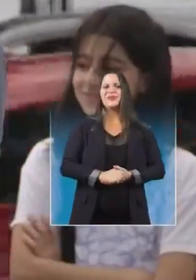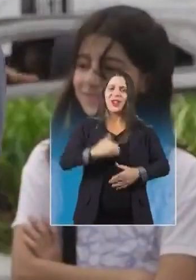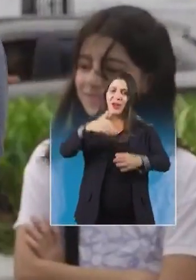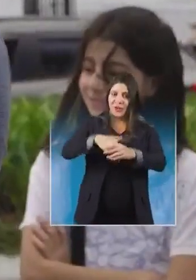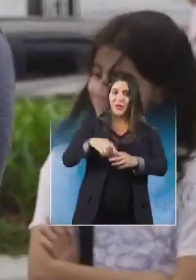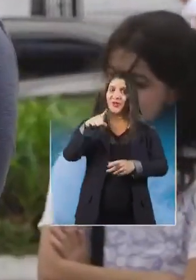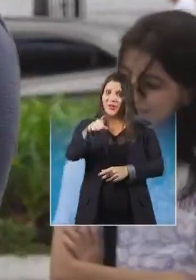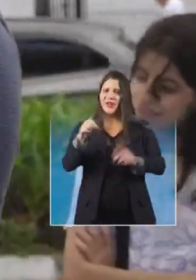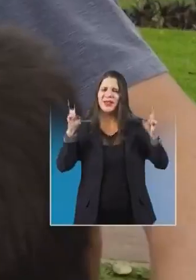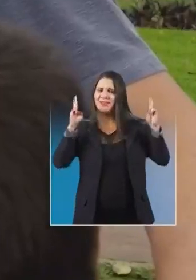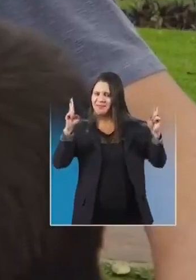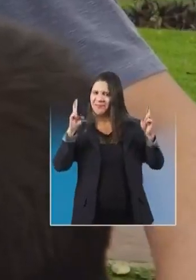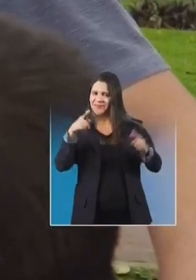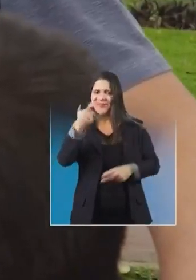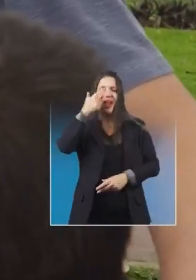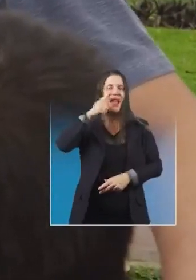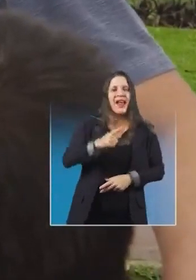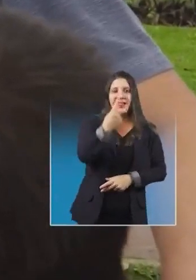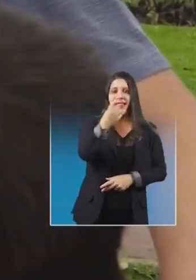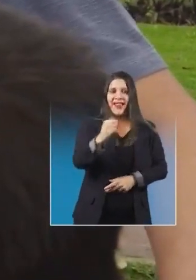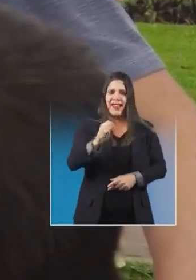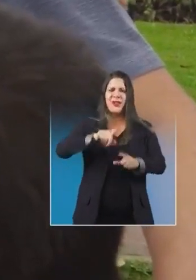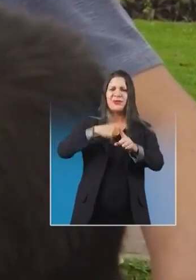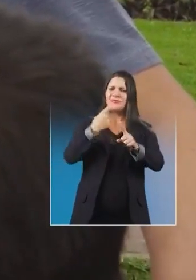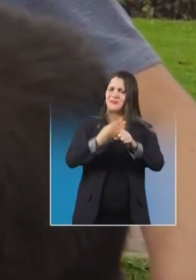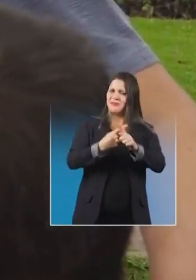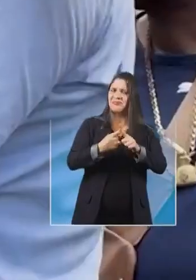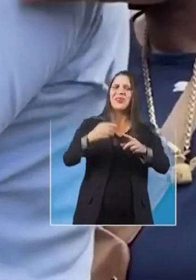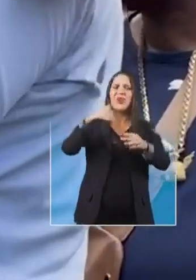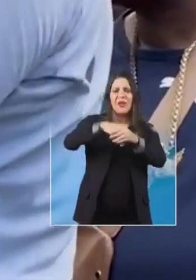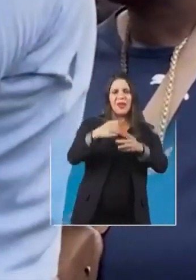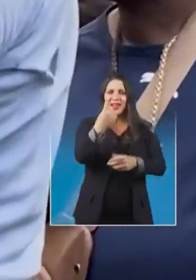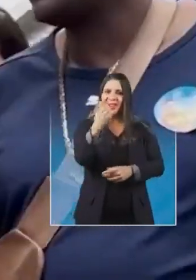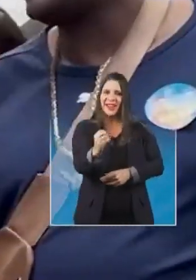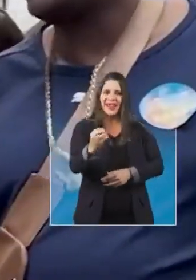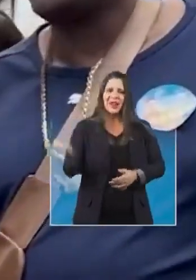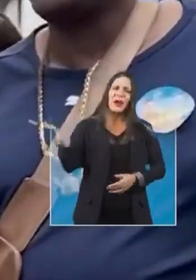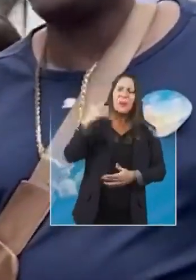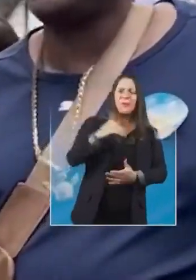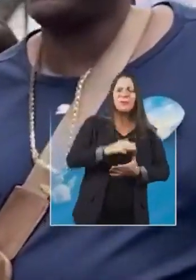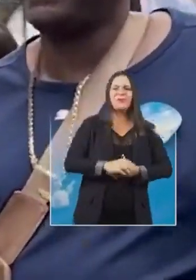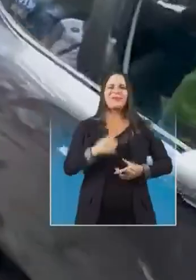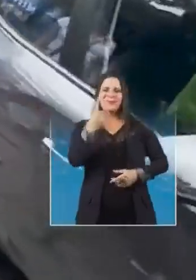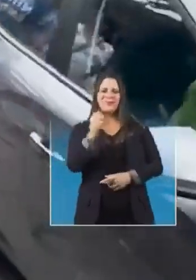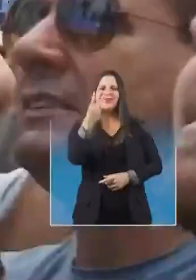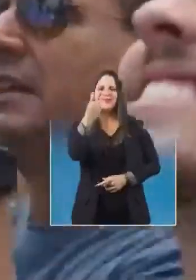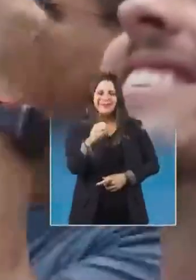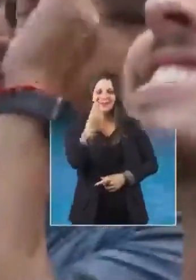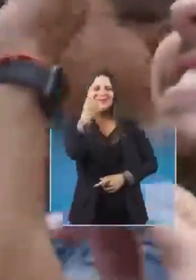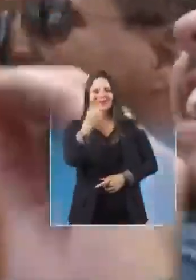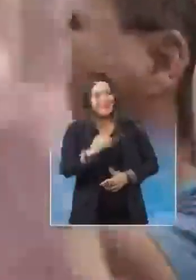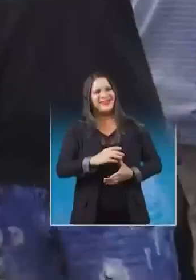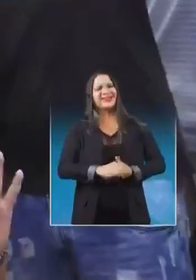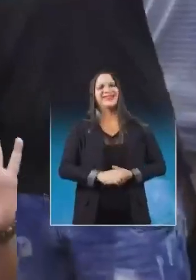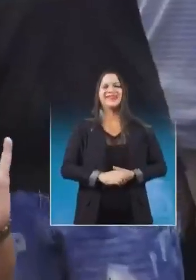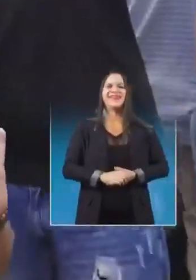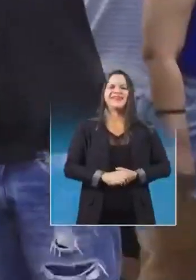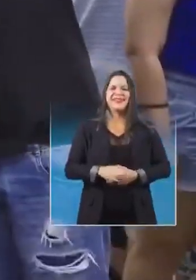Você para você ganhar, hein? Você vai ganhar. 10 vezes votaria no 10. Domingo é 10. Pode